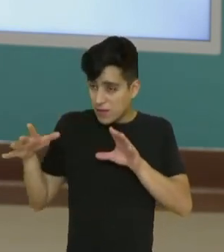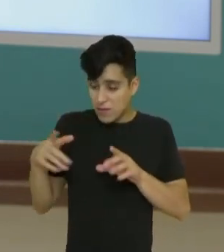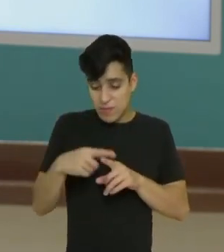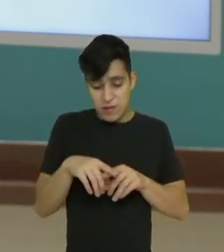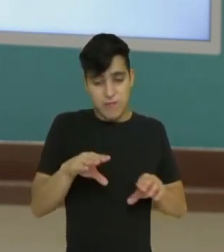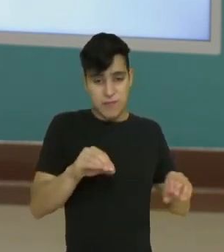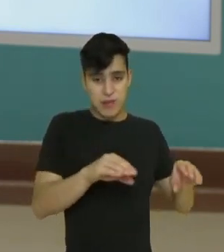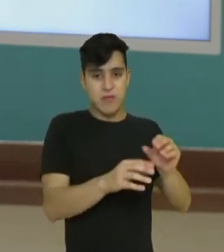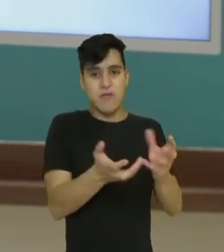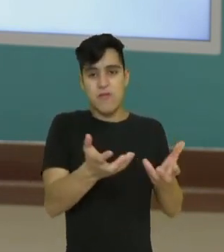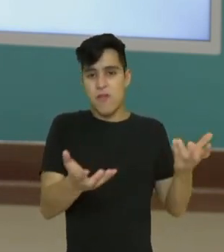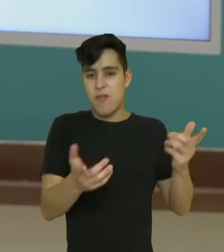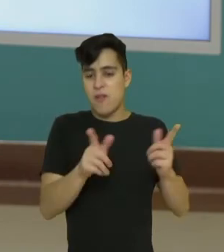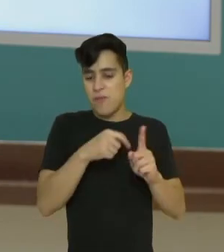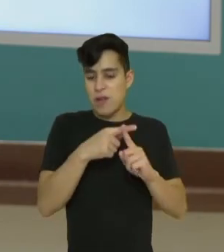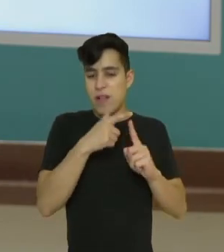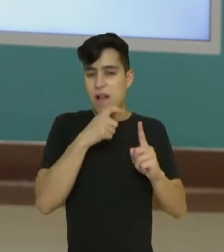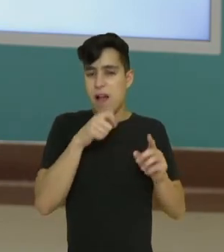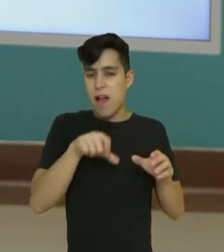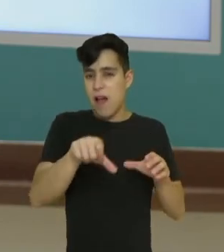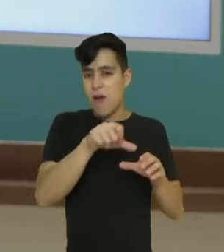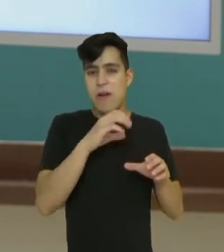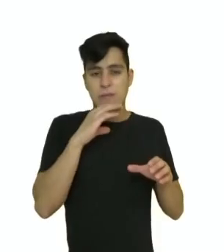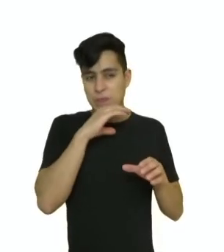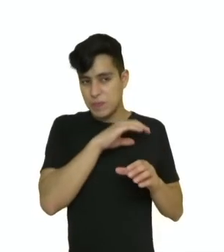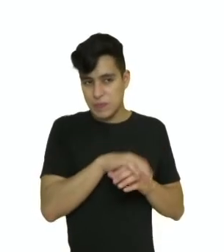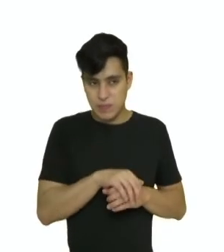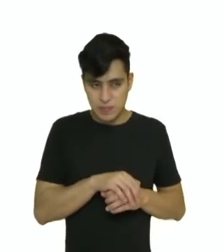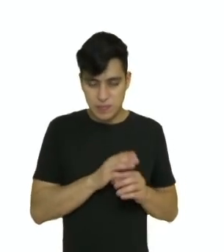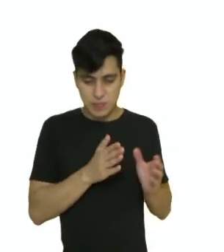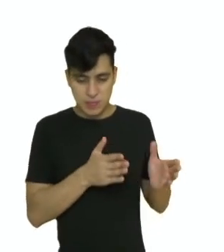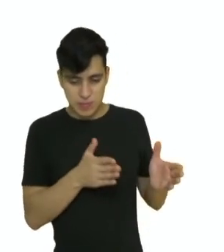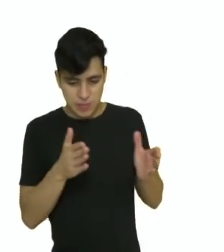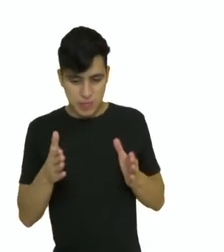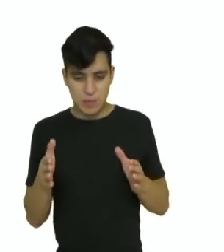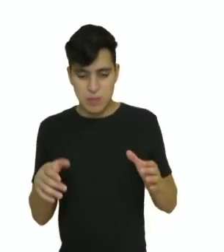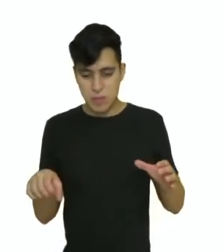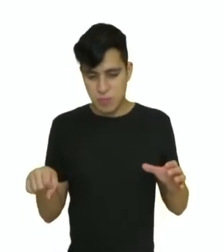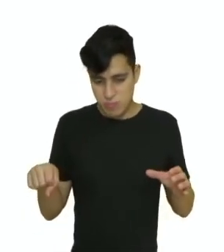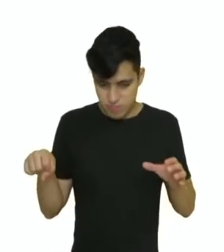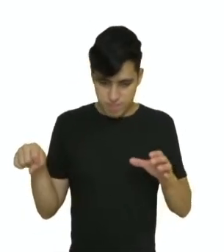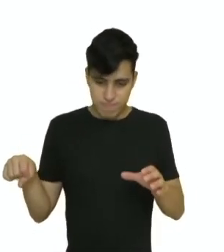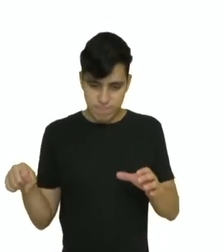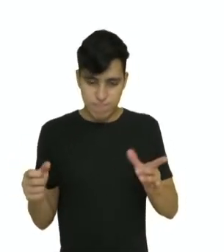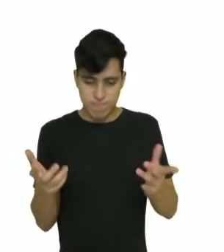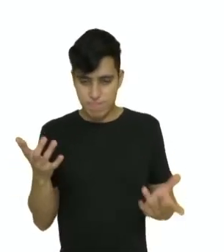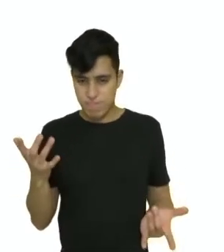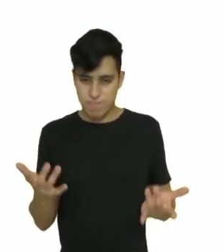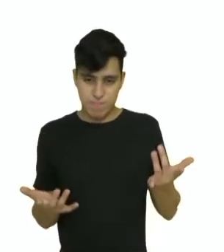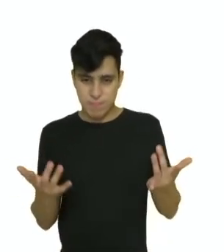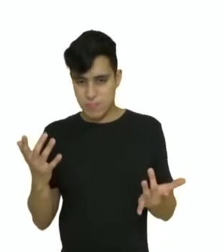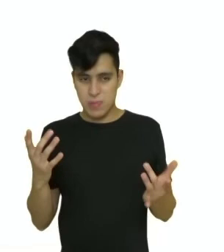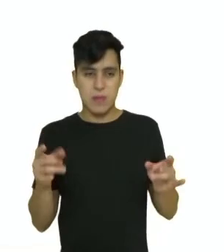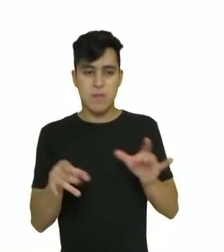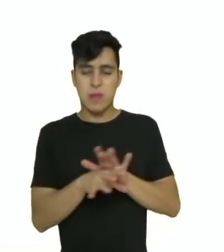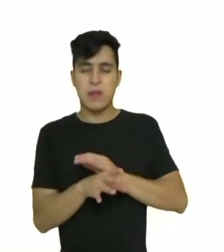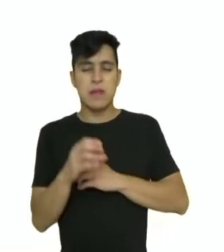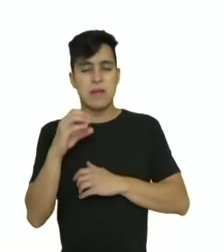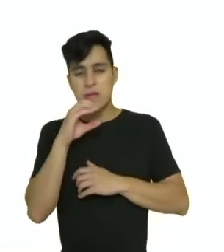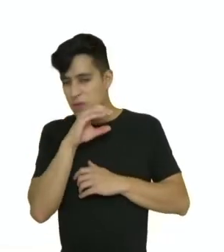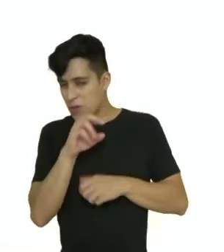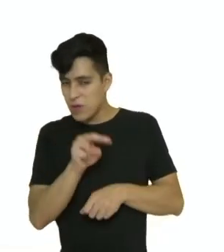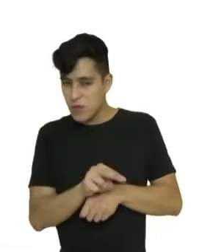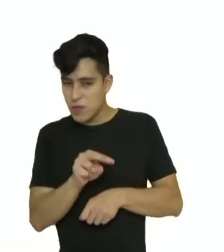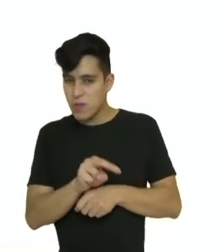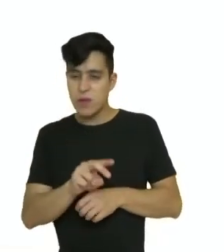com fogo e com água quente. Procedimento: leve uma panela com água ao fogo médio. Quando ferver, com cuidado